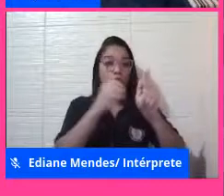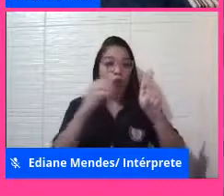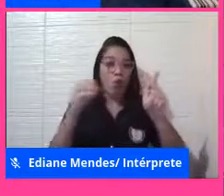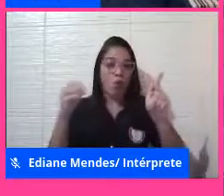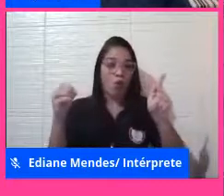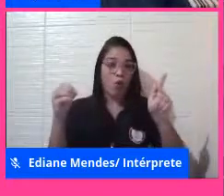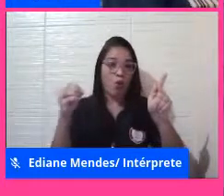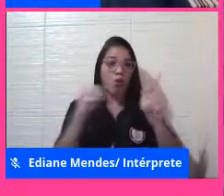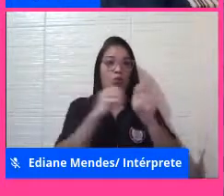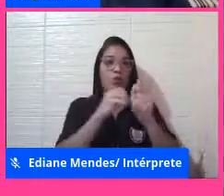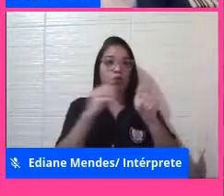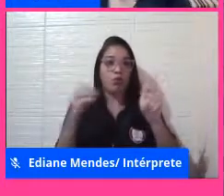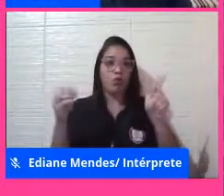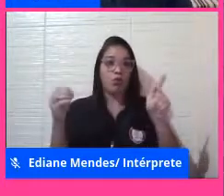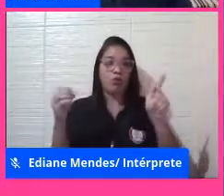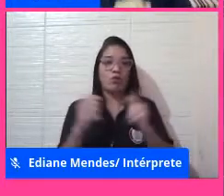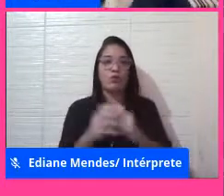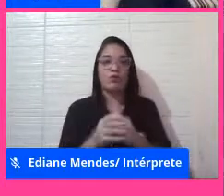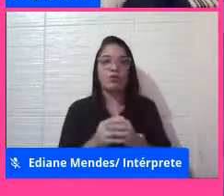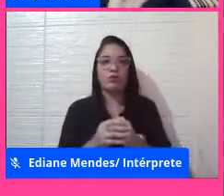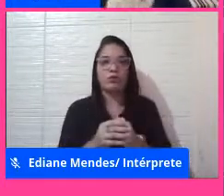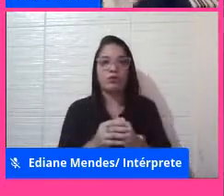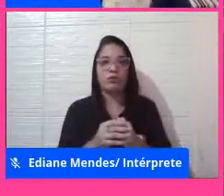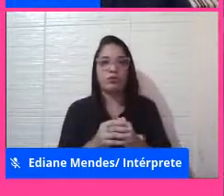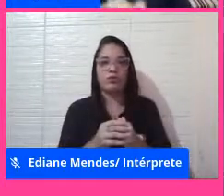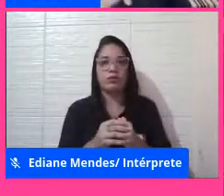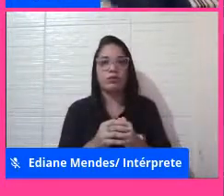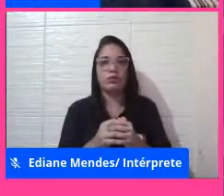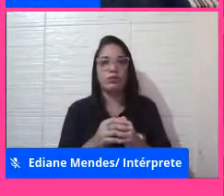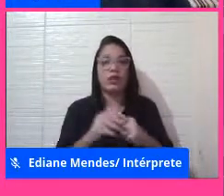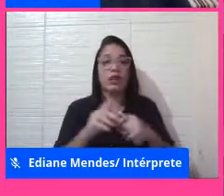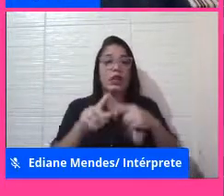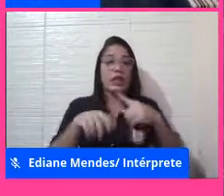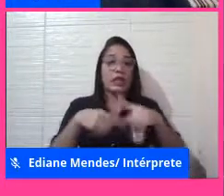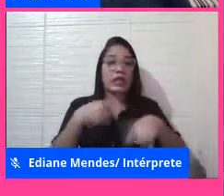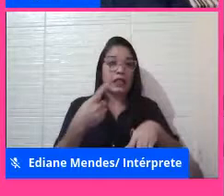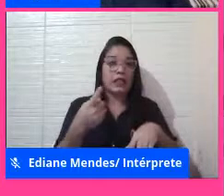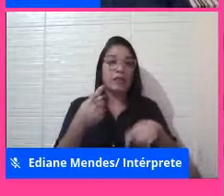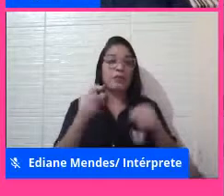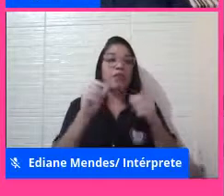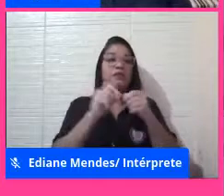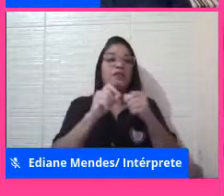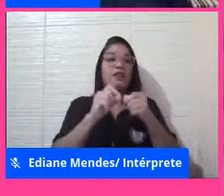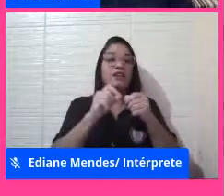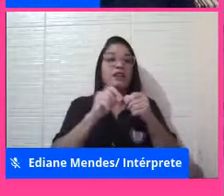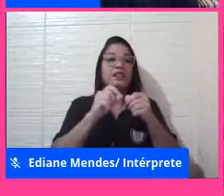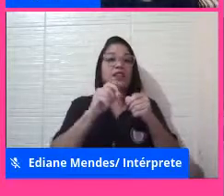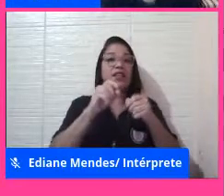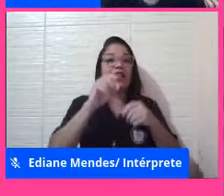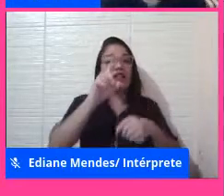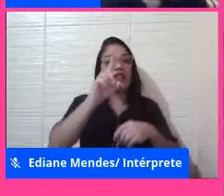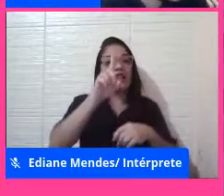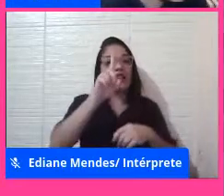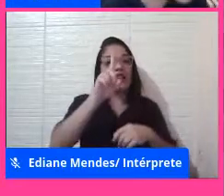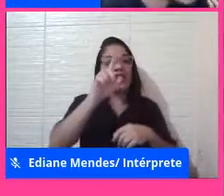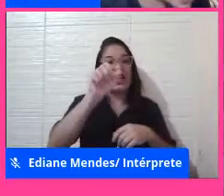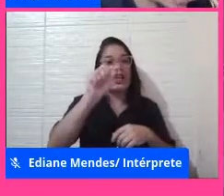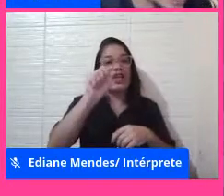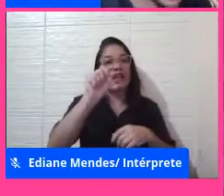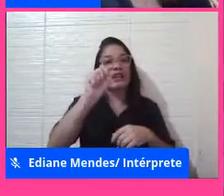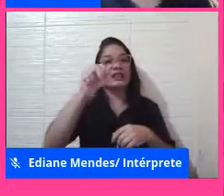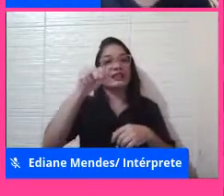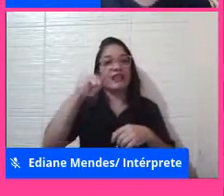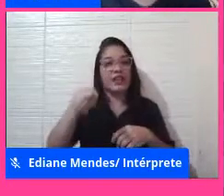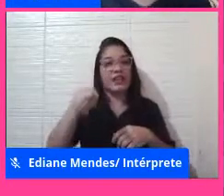fez o download dessa pasta, você abrir o zipado, vai ter essa pasta DSM, você clica nela. Após clicar nela, você vai clicar nesse